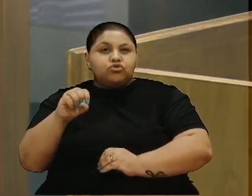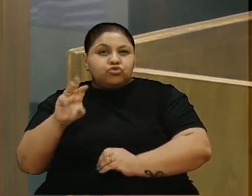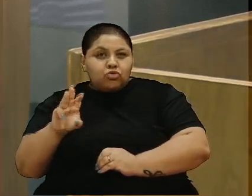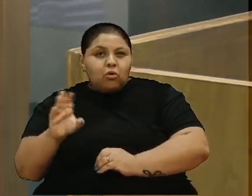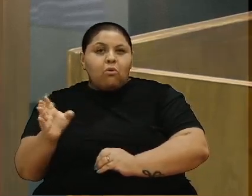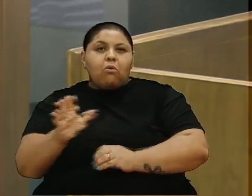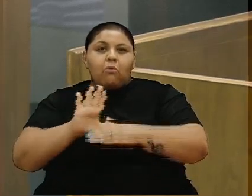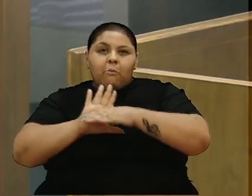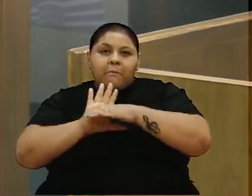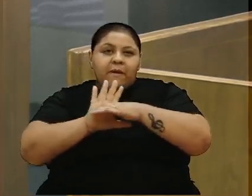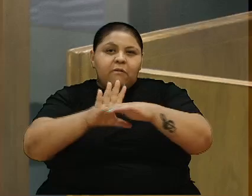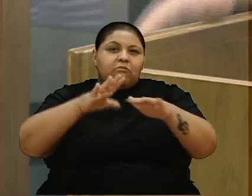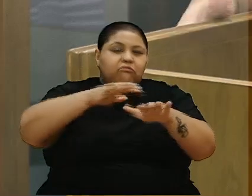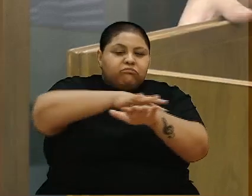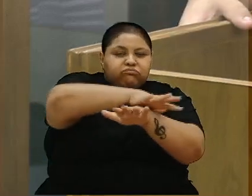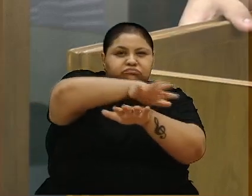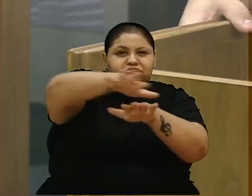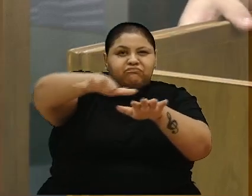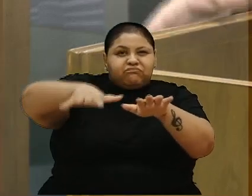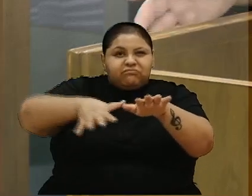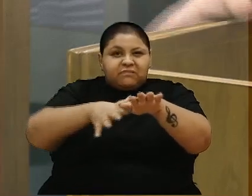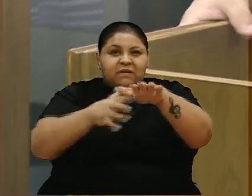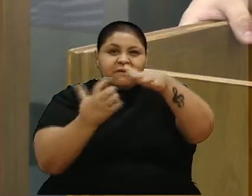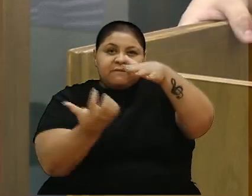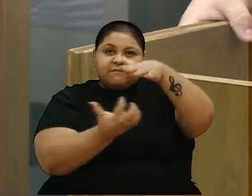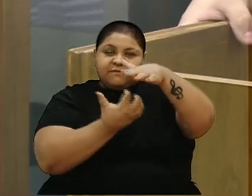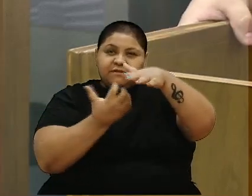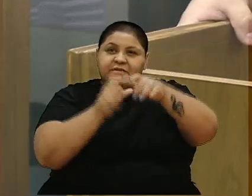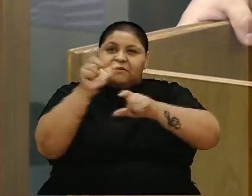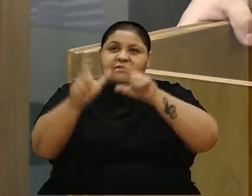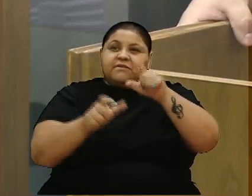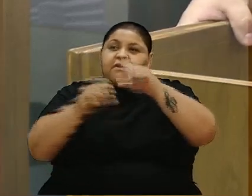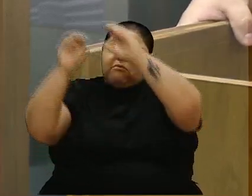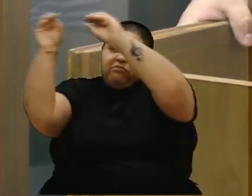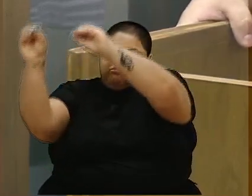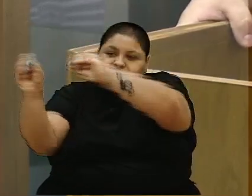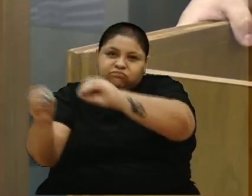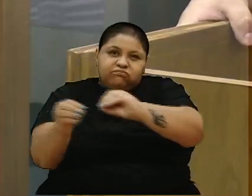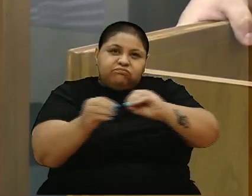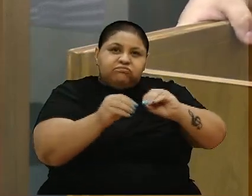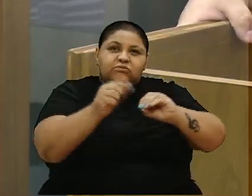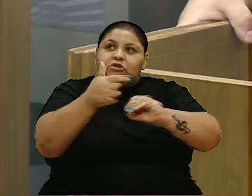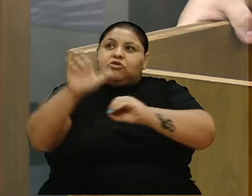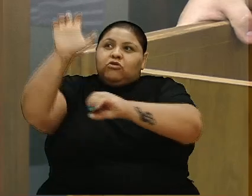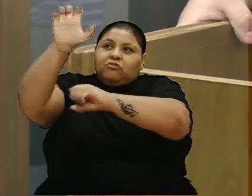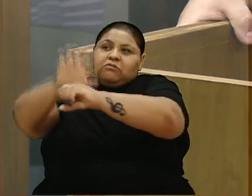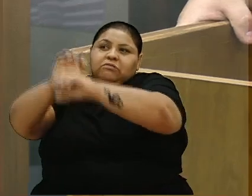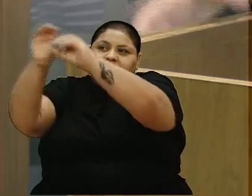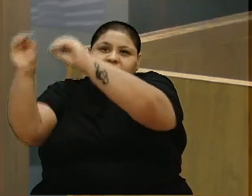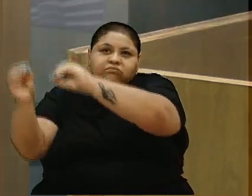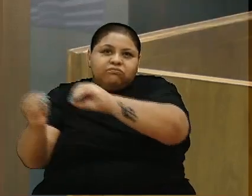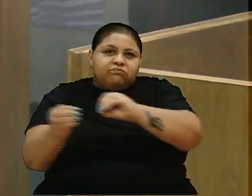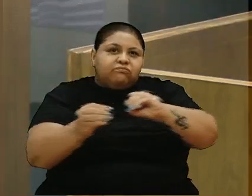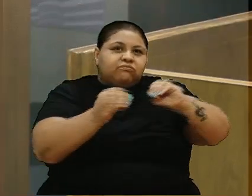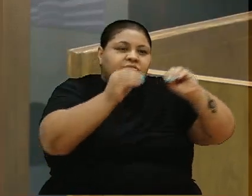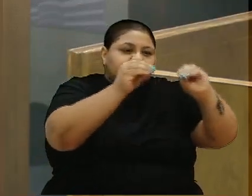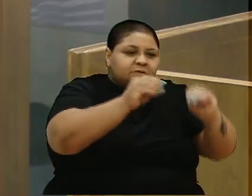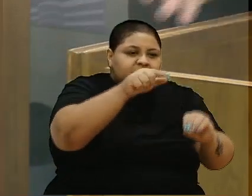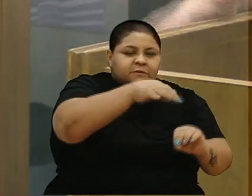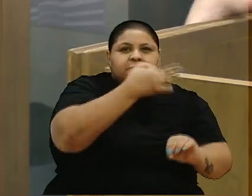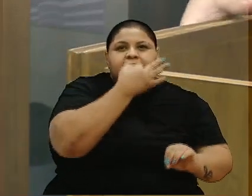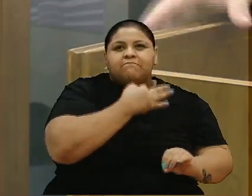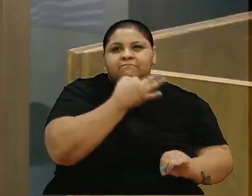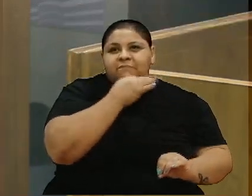um conglomerado de empresas onde as pessoas vinham de fora, de outros estados, de outros municípios e